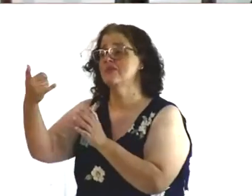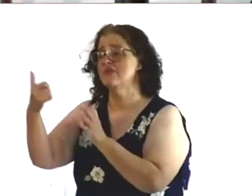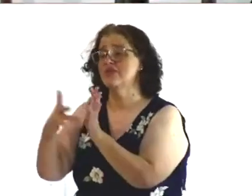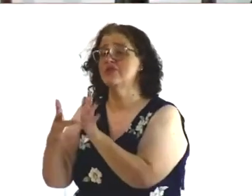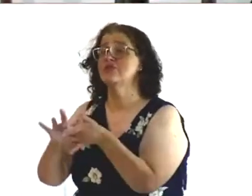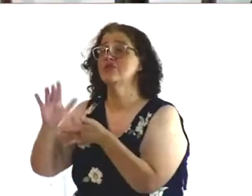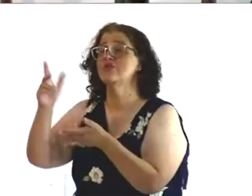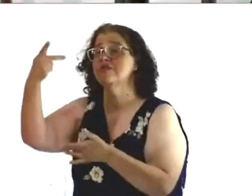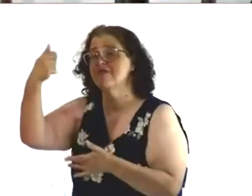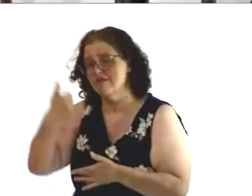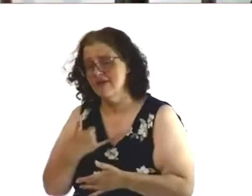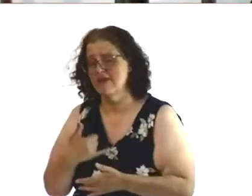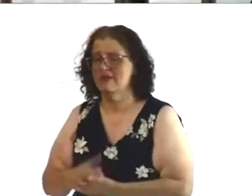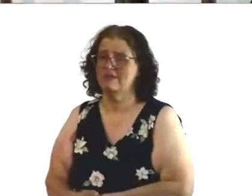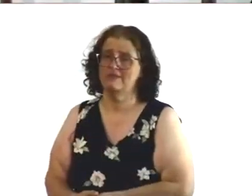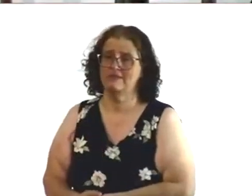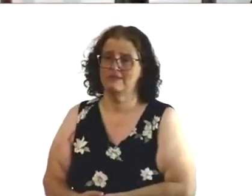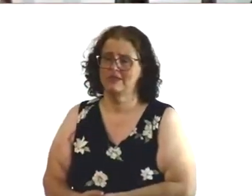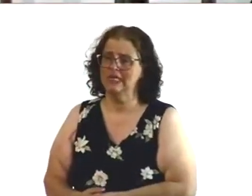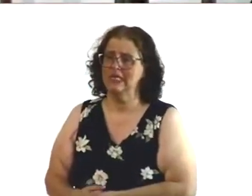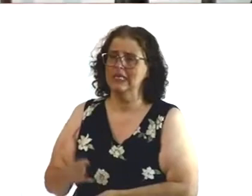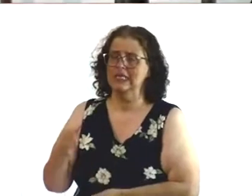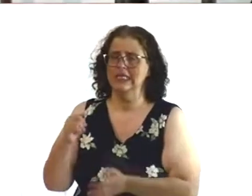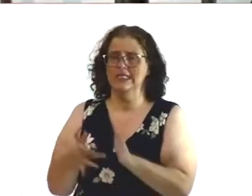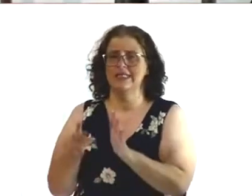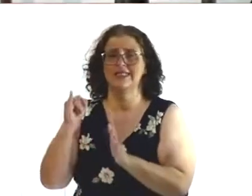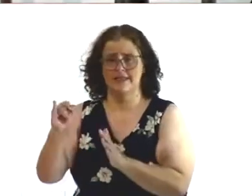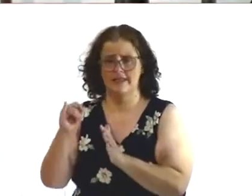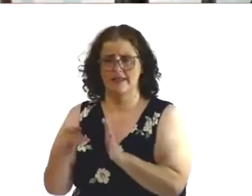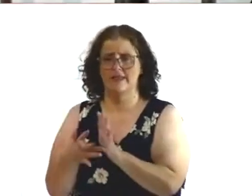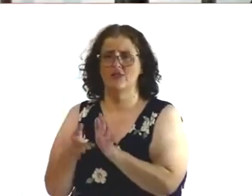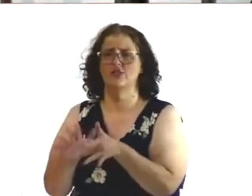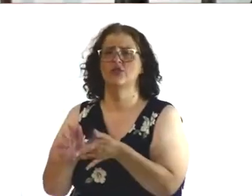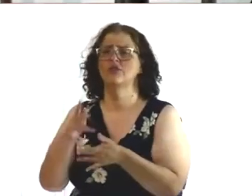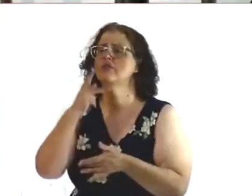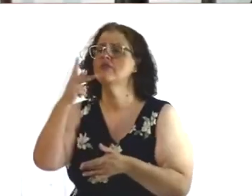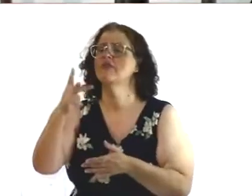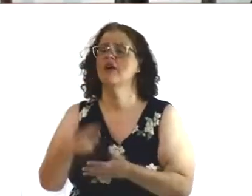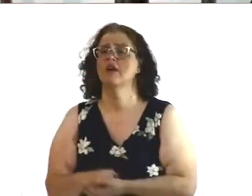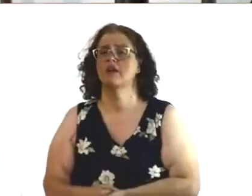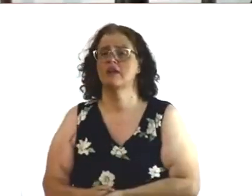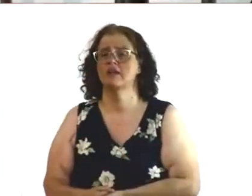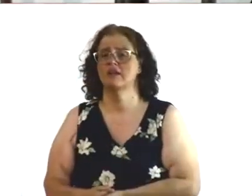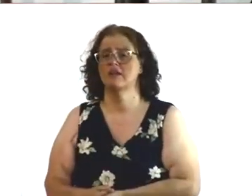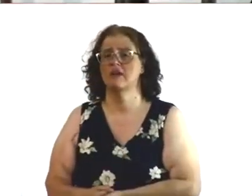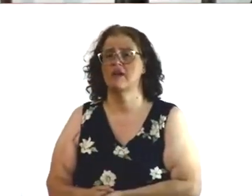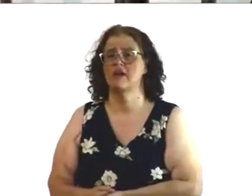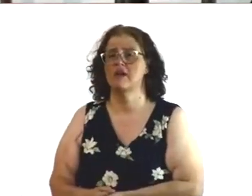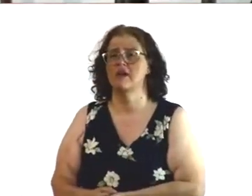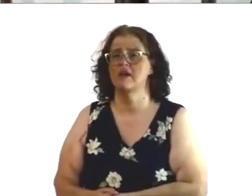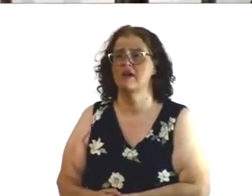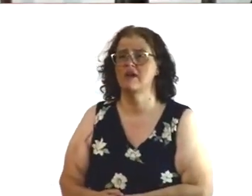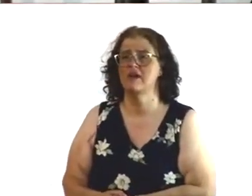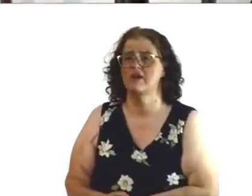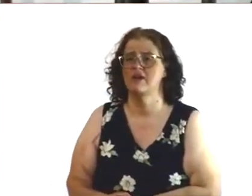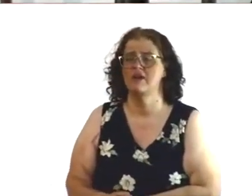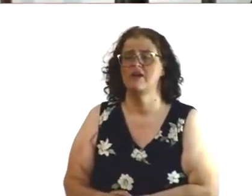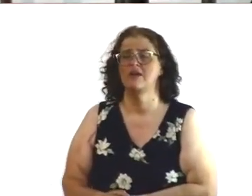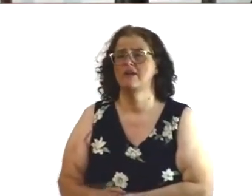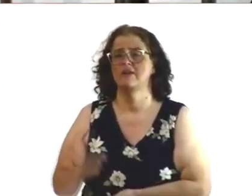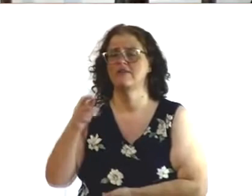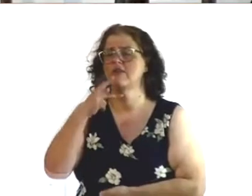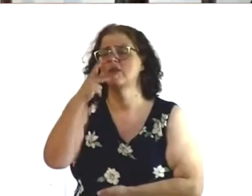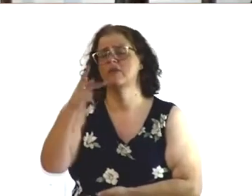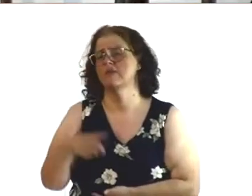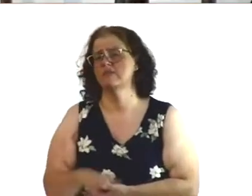Se Jesus diz, por exemplo, um exemplo só, eu poderia citar 20, mas um só. Jesus em determinado momento disse